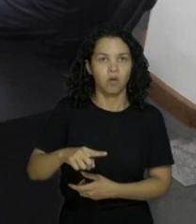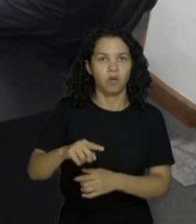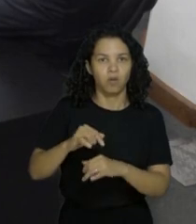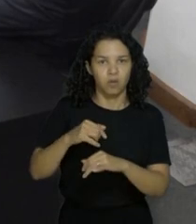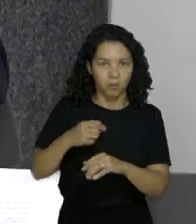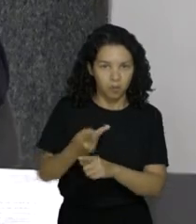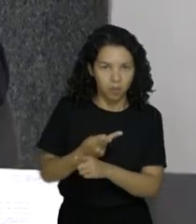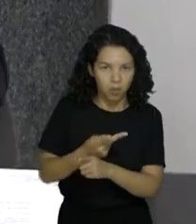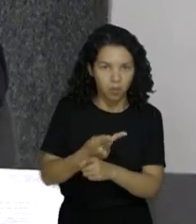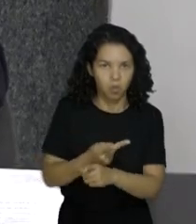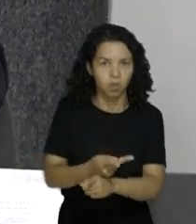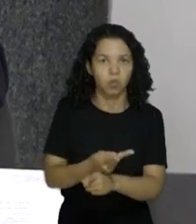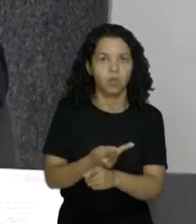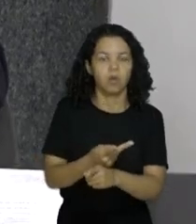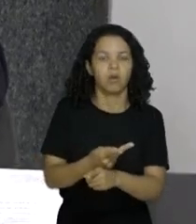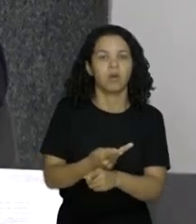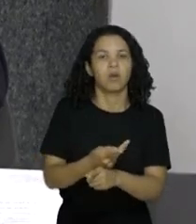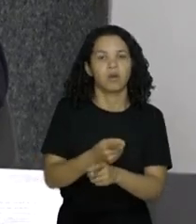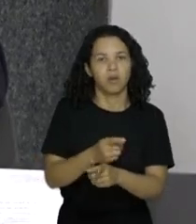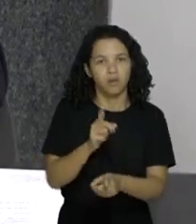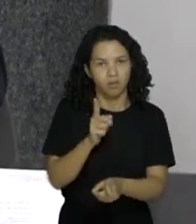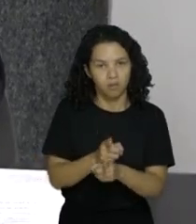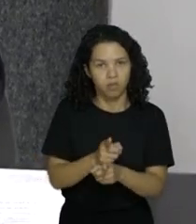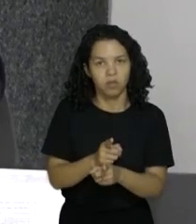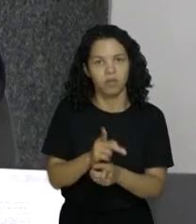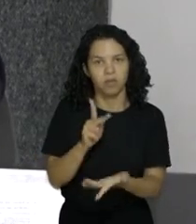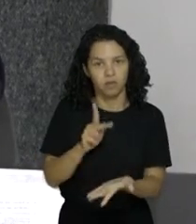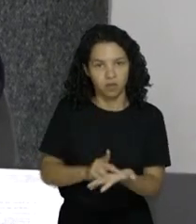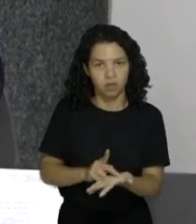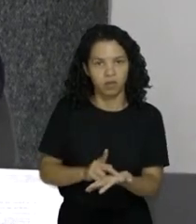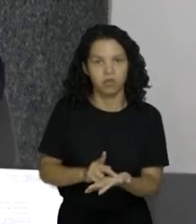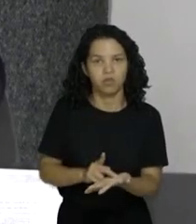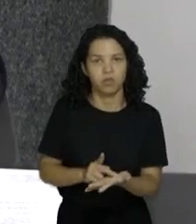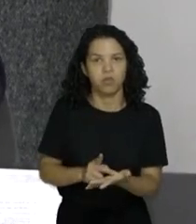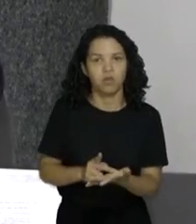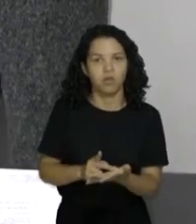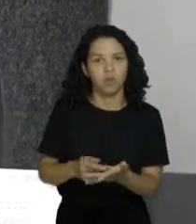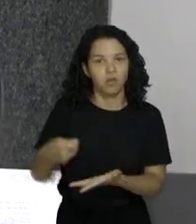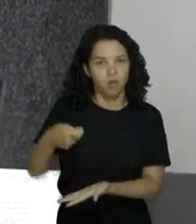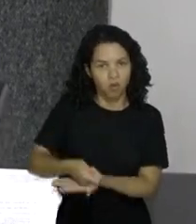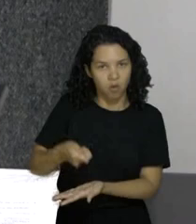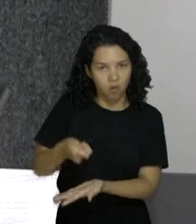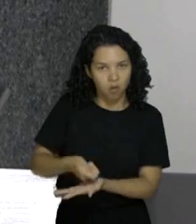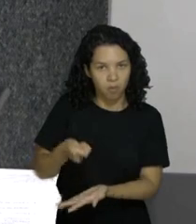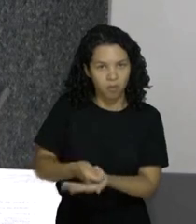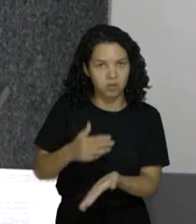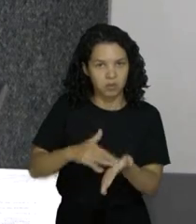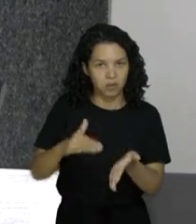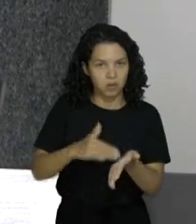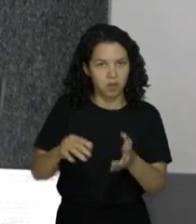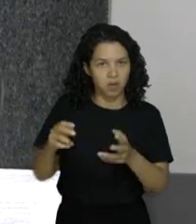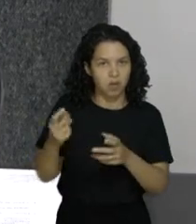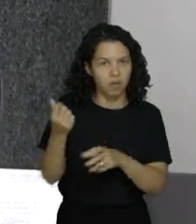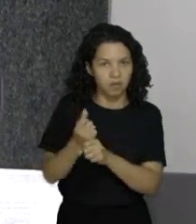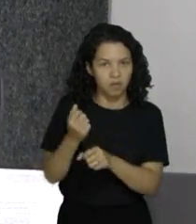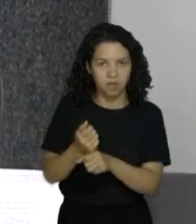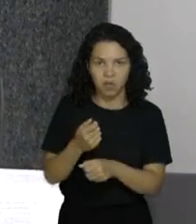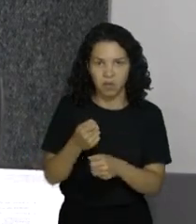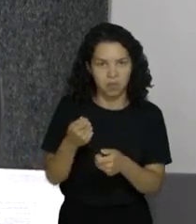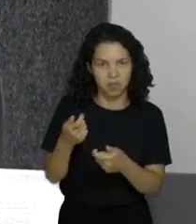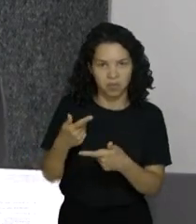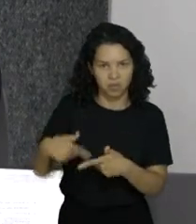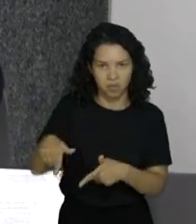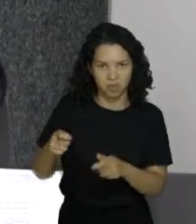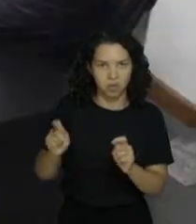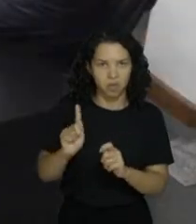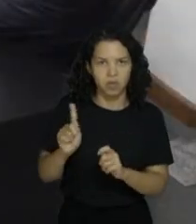ela e não é que tinha a extensão da Lei e eu fui cobrado secretário da fazenda sabe que aquilo me disse não não precisa ler a gente tá